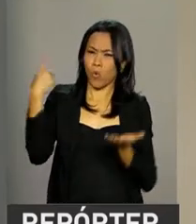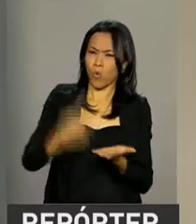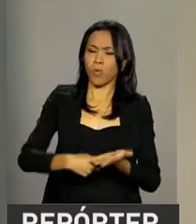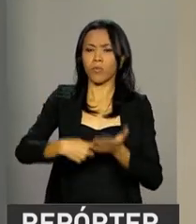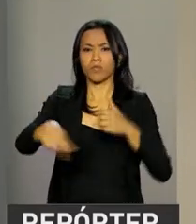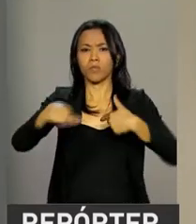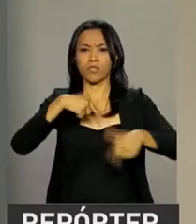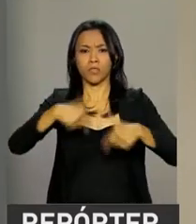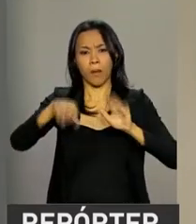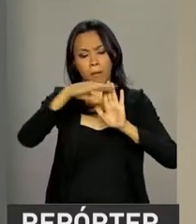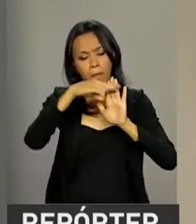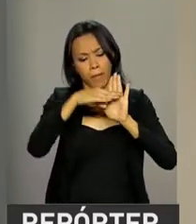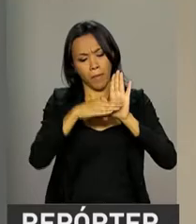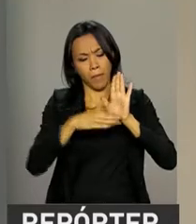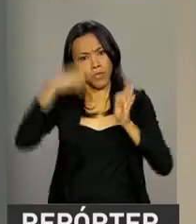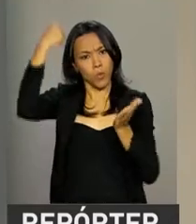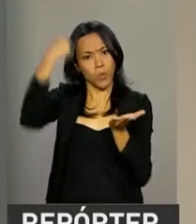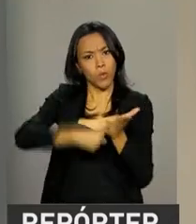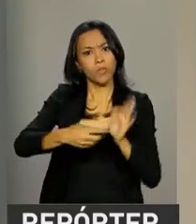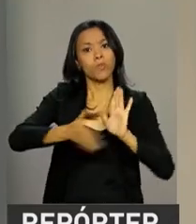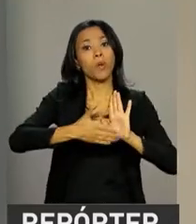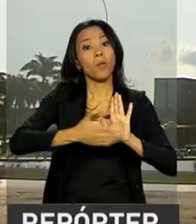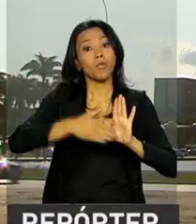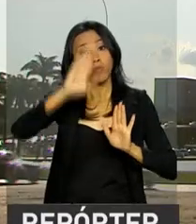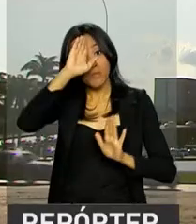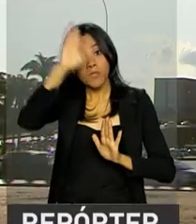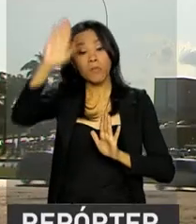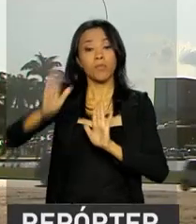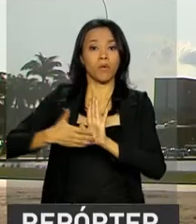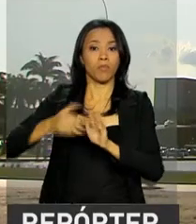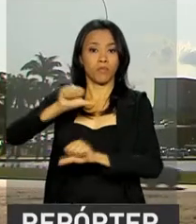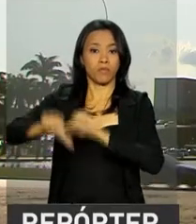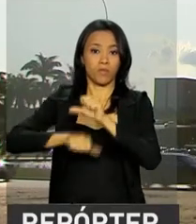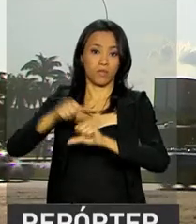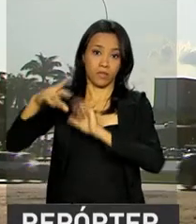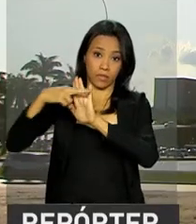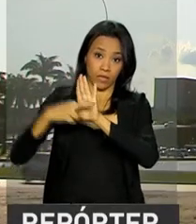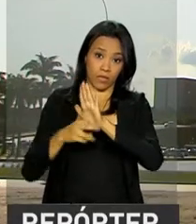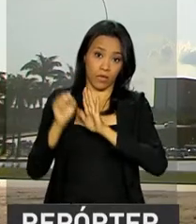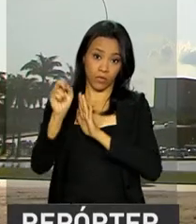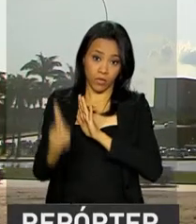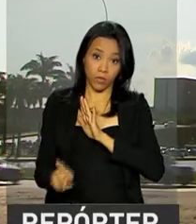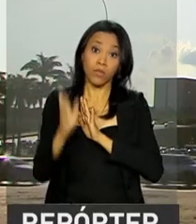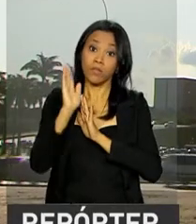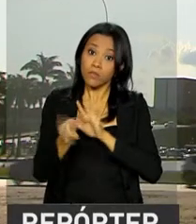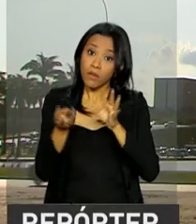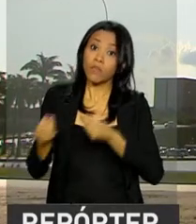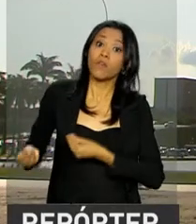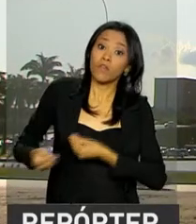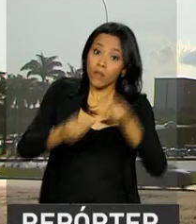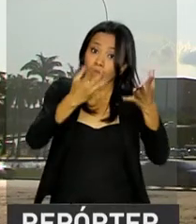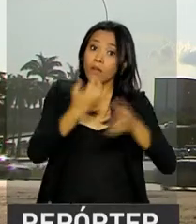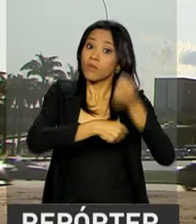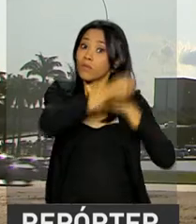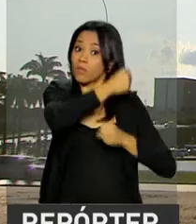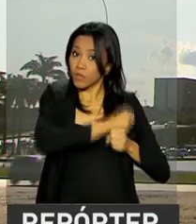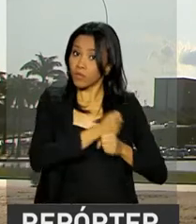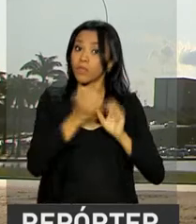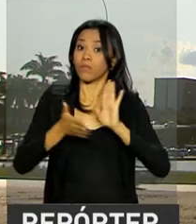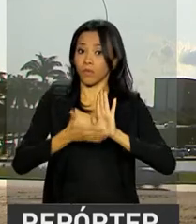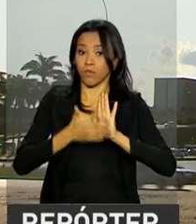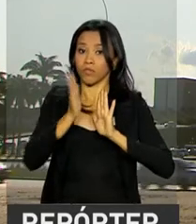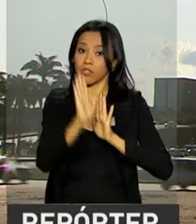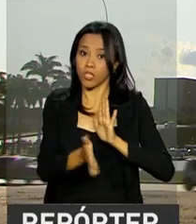país principalmente à previdência social a proposta da previdência foi enviado ao congresso no ano passado e já foi